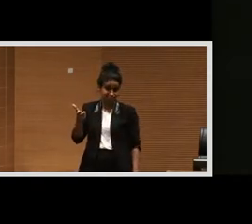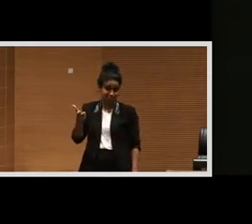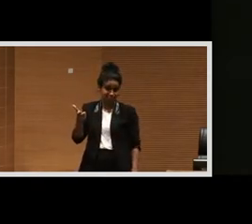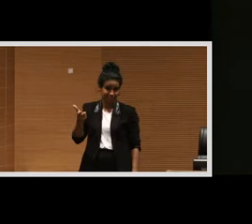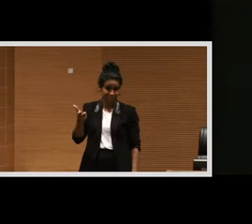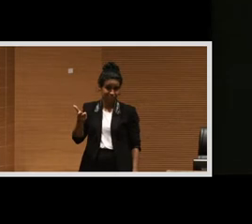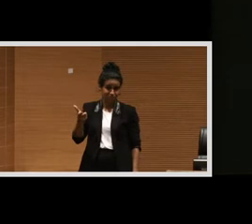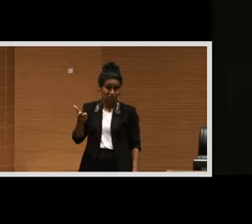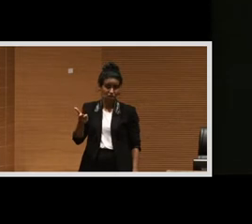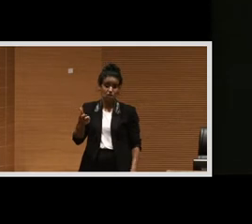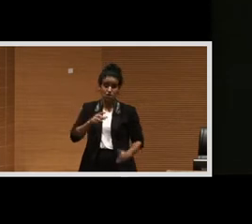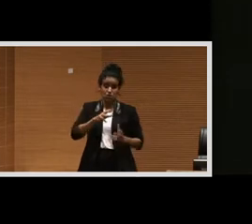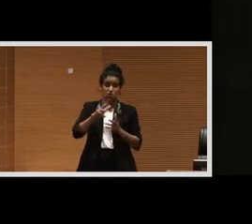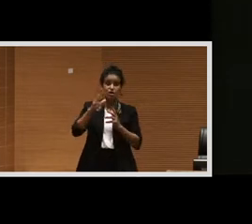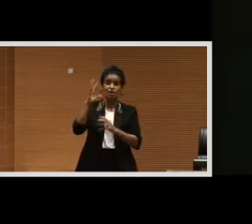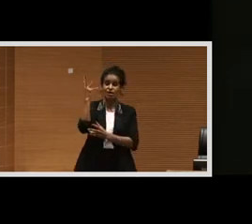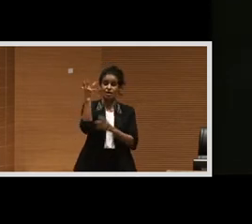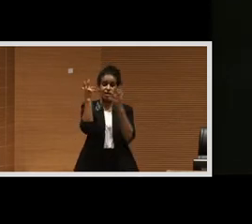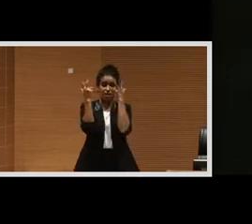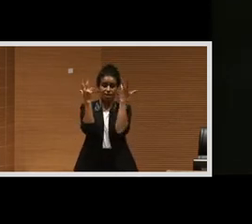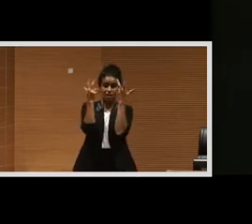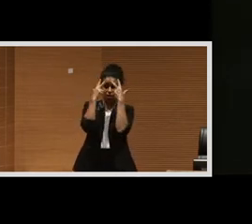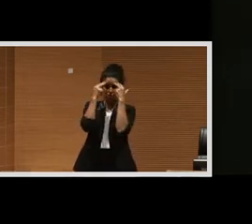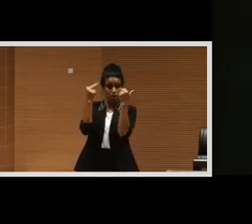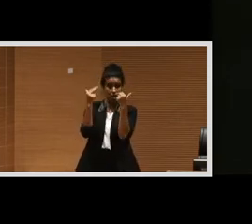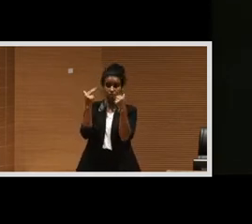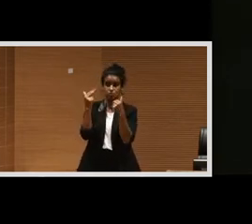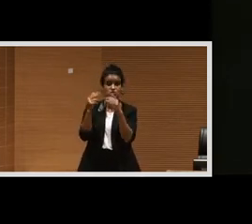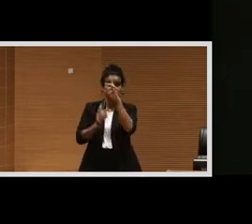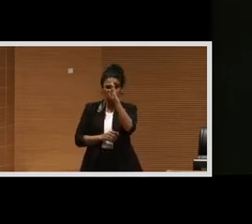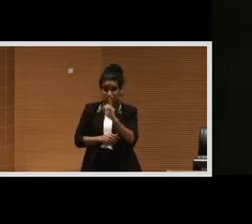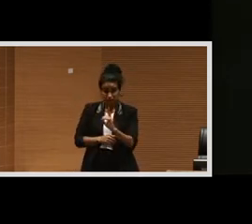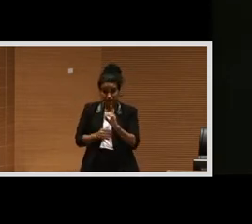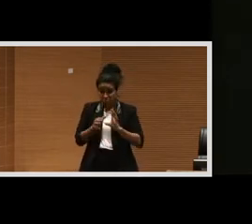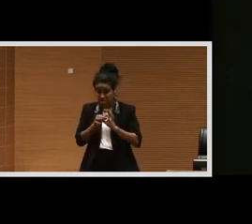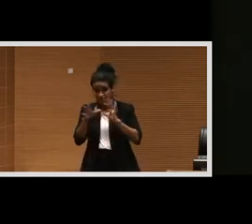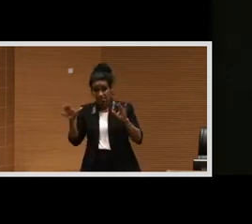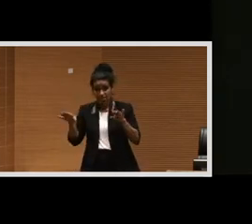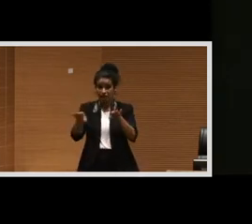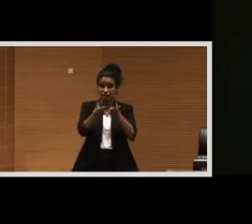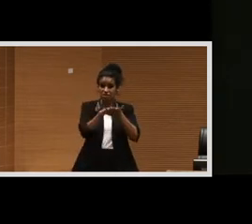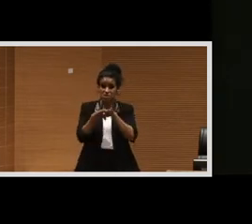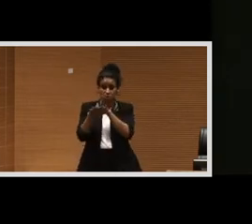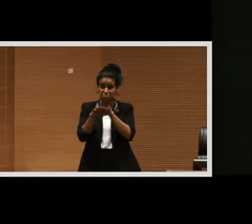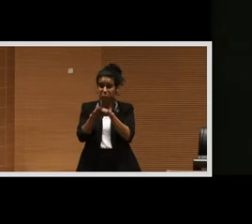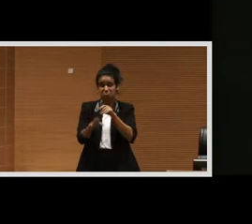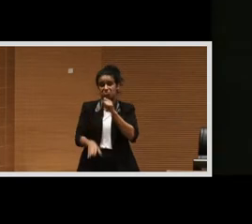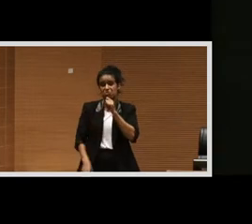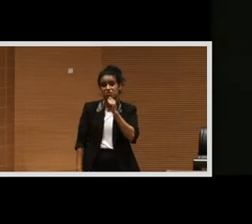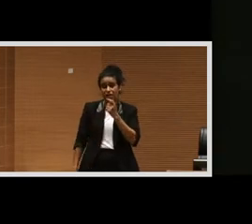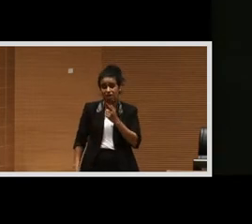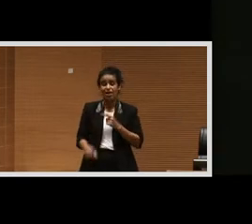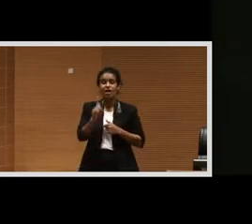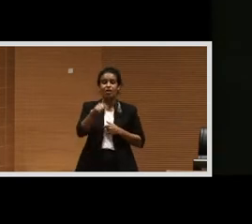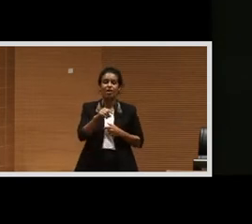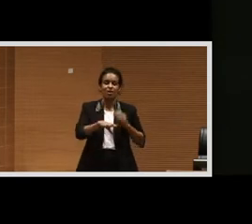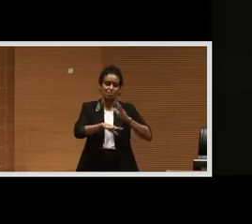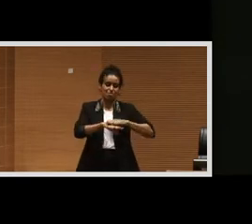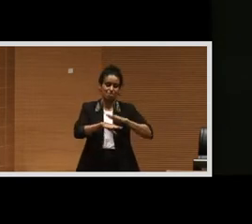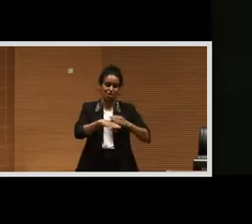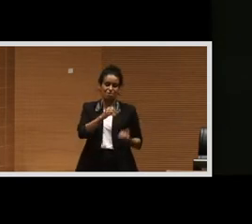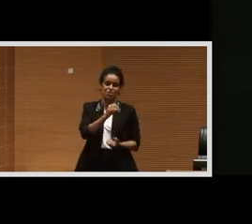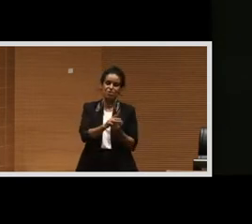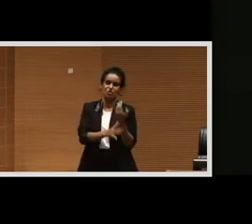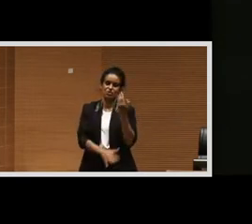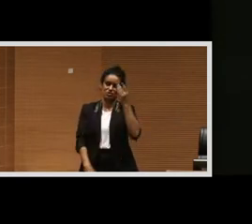No mundo da natureza também não existem direitos, nem liberdade, nem igualdade. Isso são construções